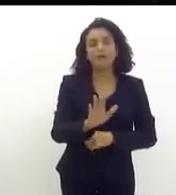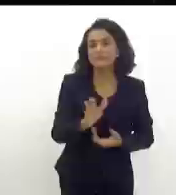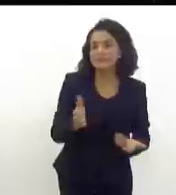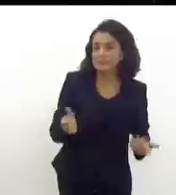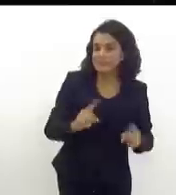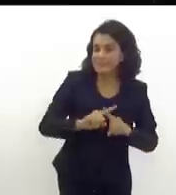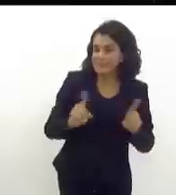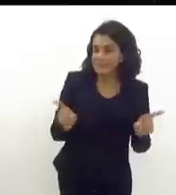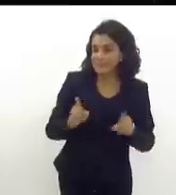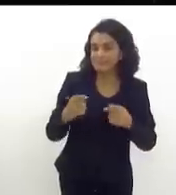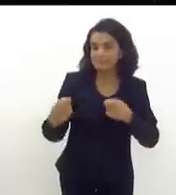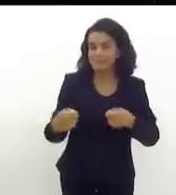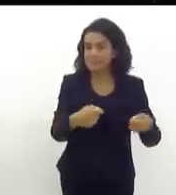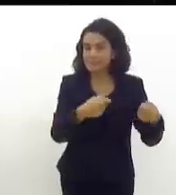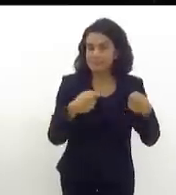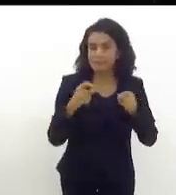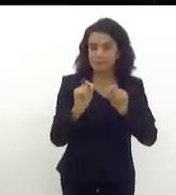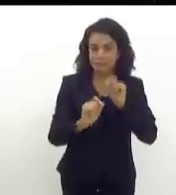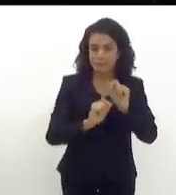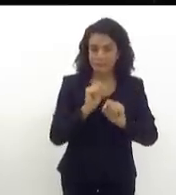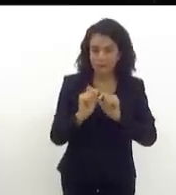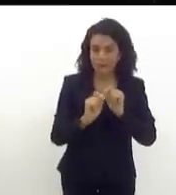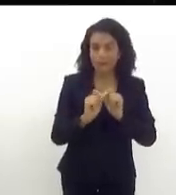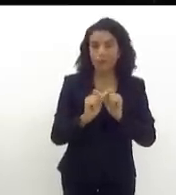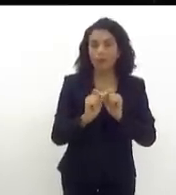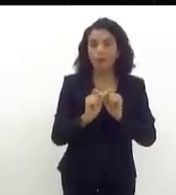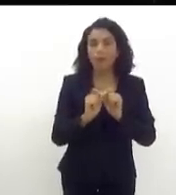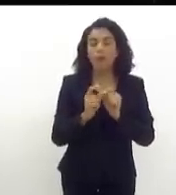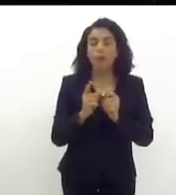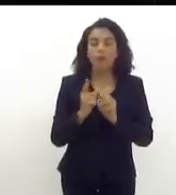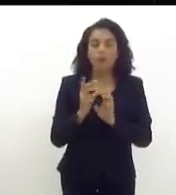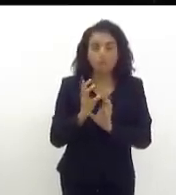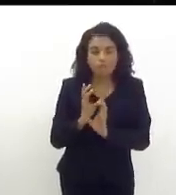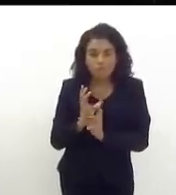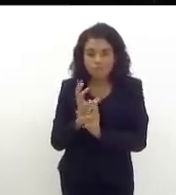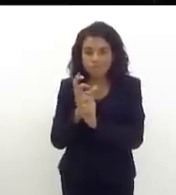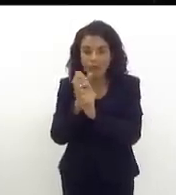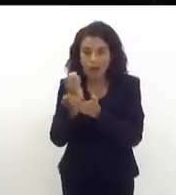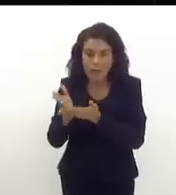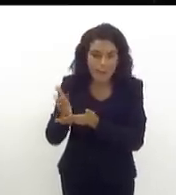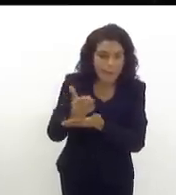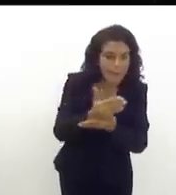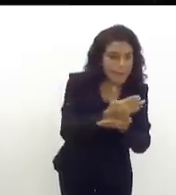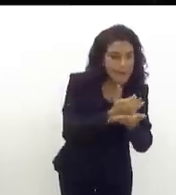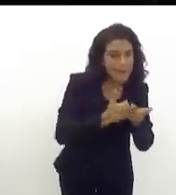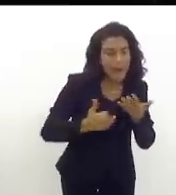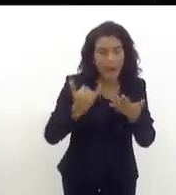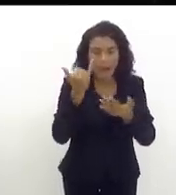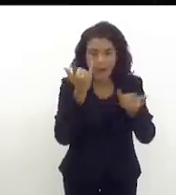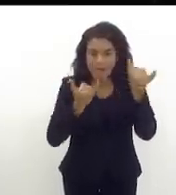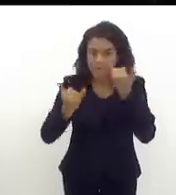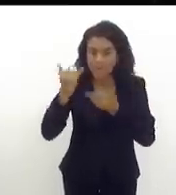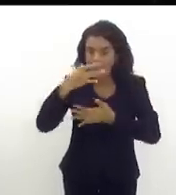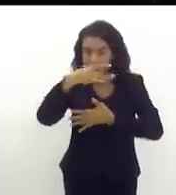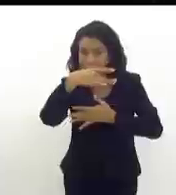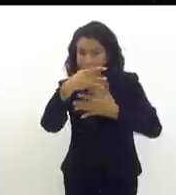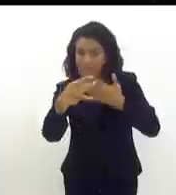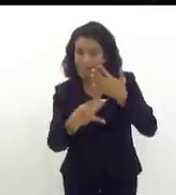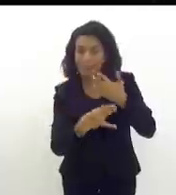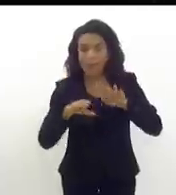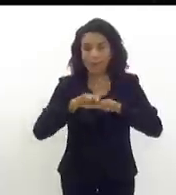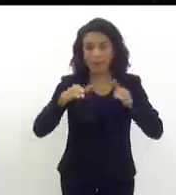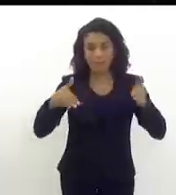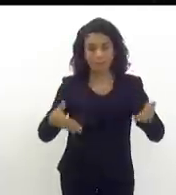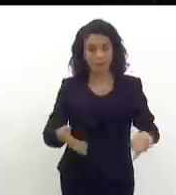tem que ser feito um levantamento na lisura da banca que elabora